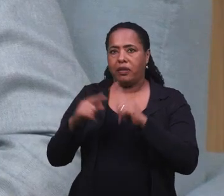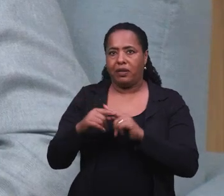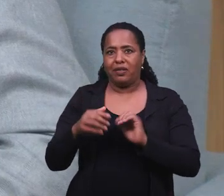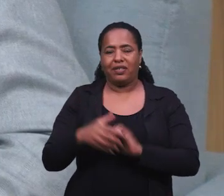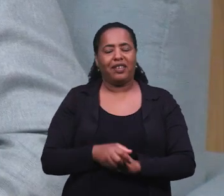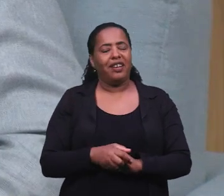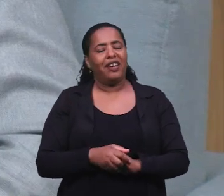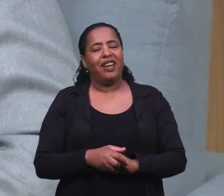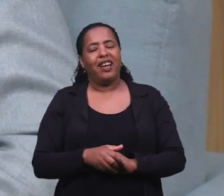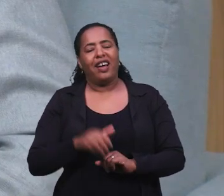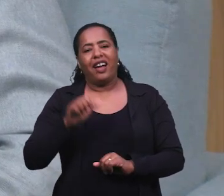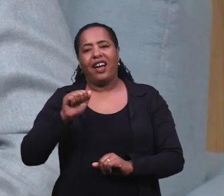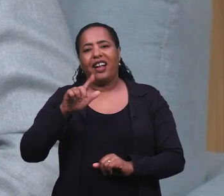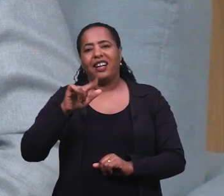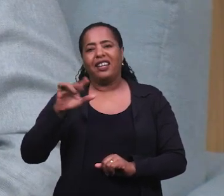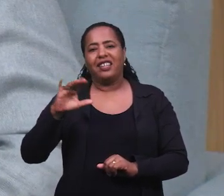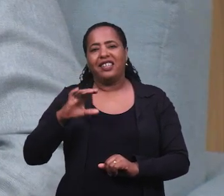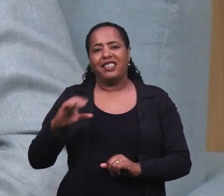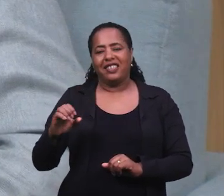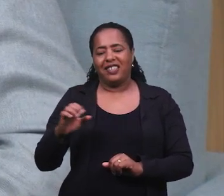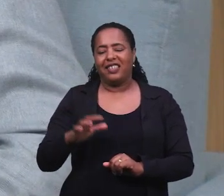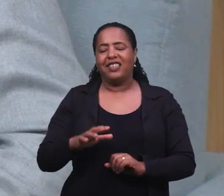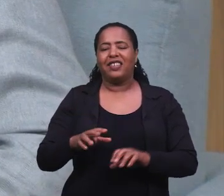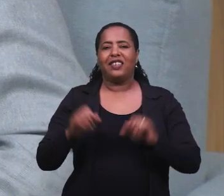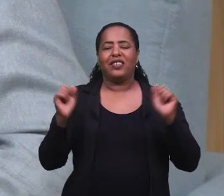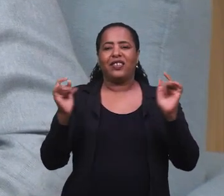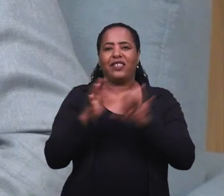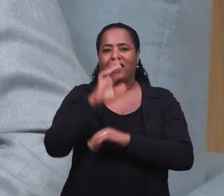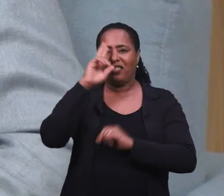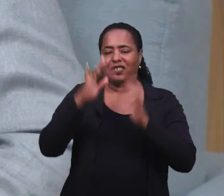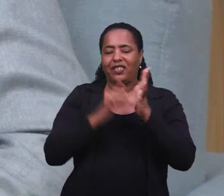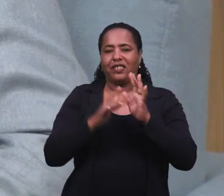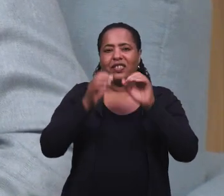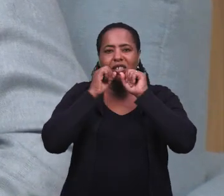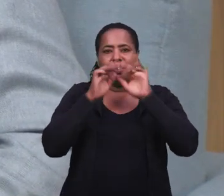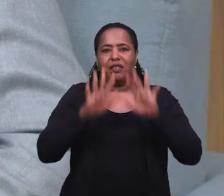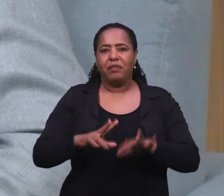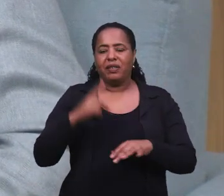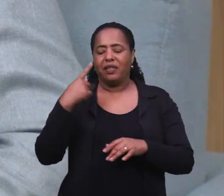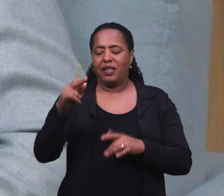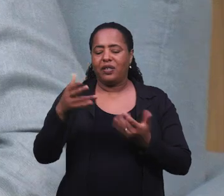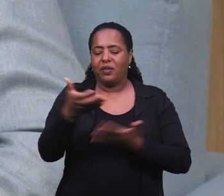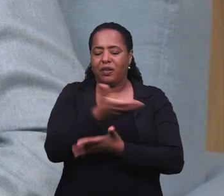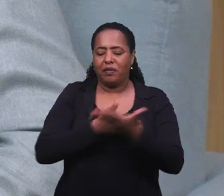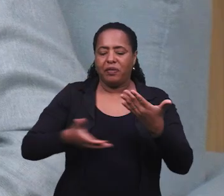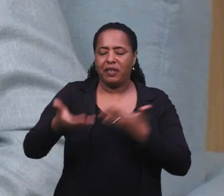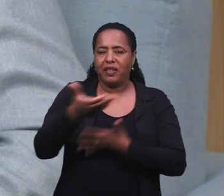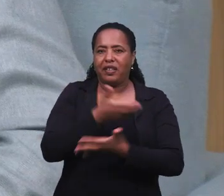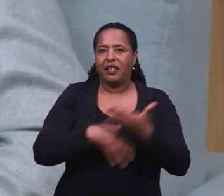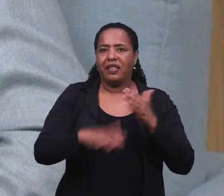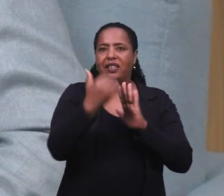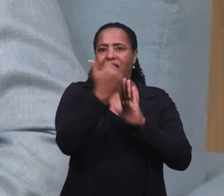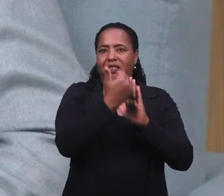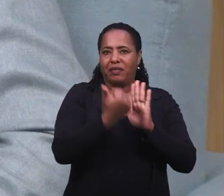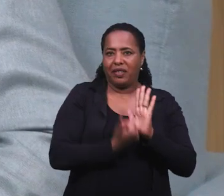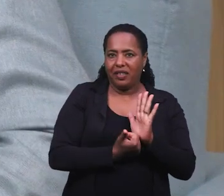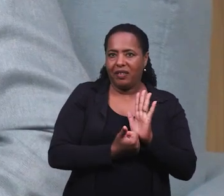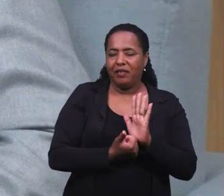em Educação Inclusiva, psicopedagogo, licenciatura em Letras